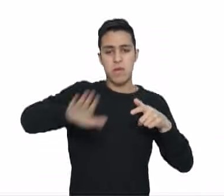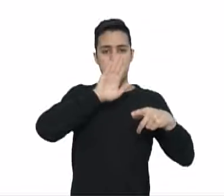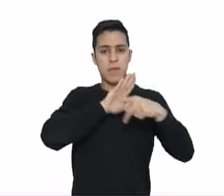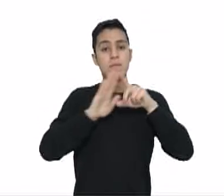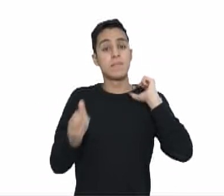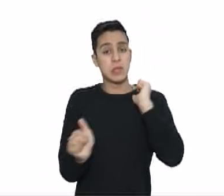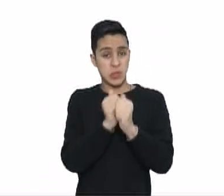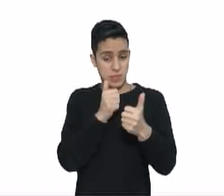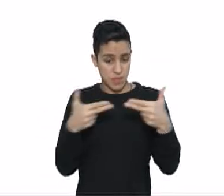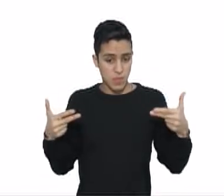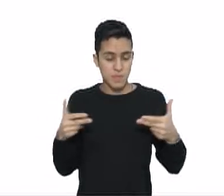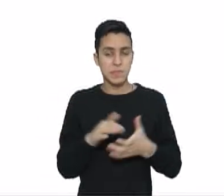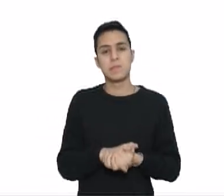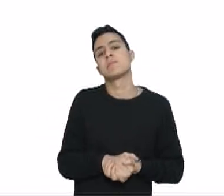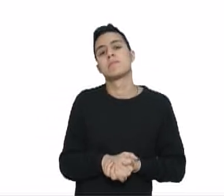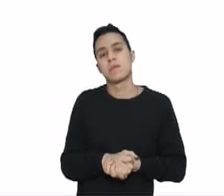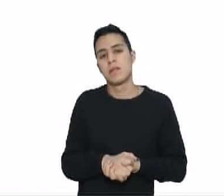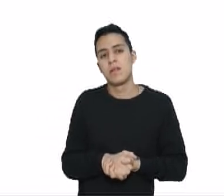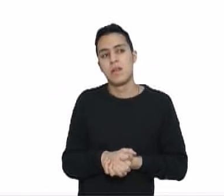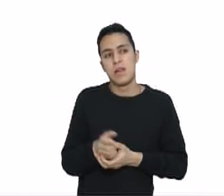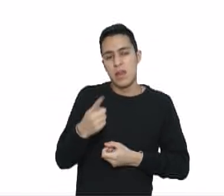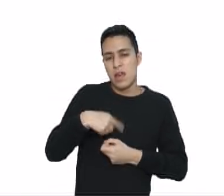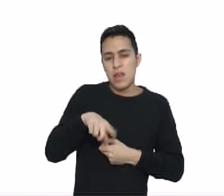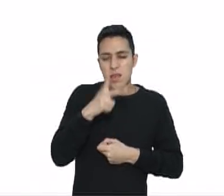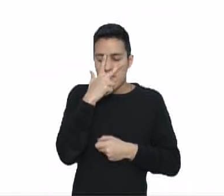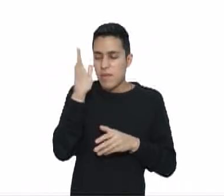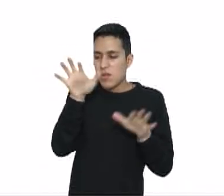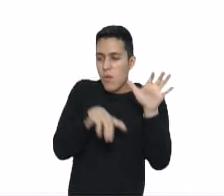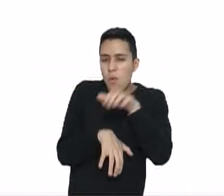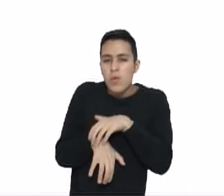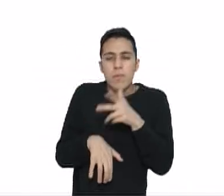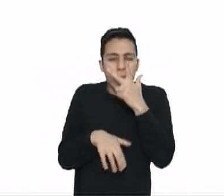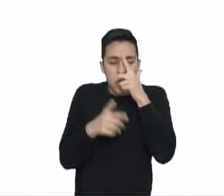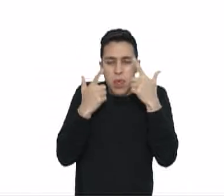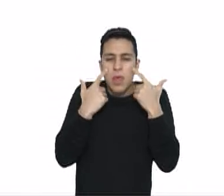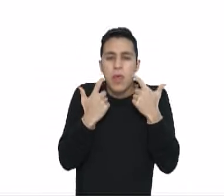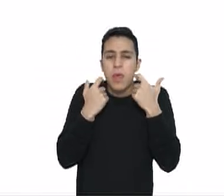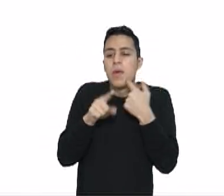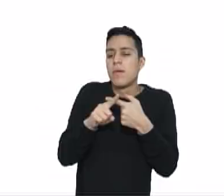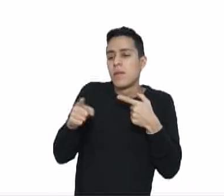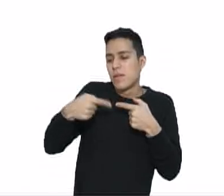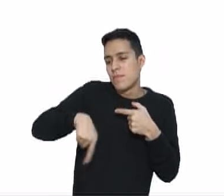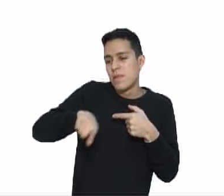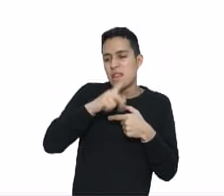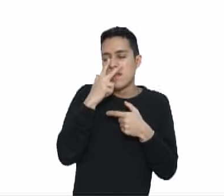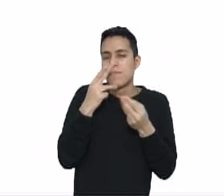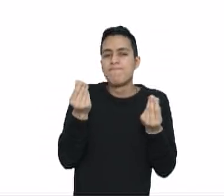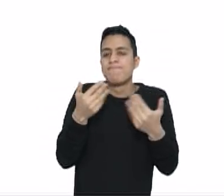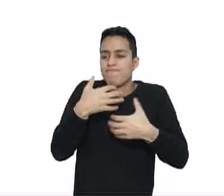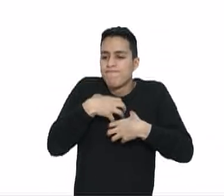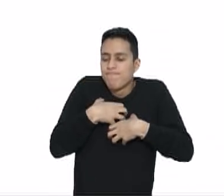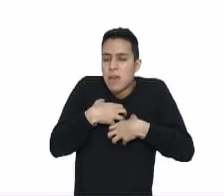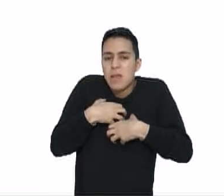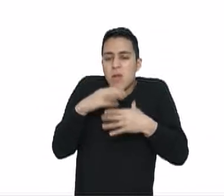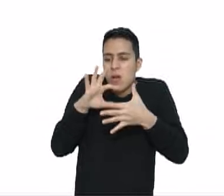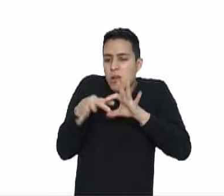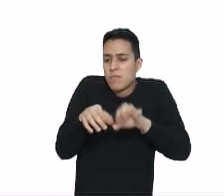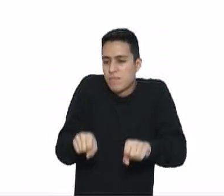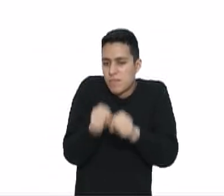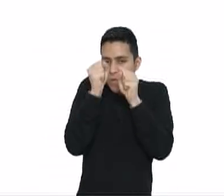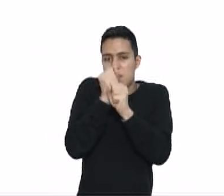do esporte, esse ursinho parece estar chorando porque esse espírito olímpico foi quebrado